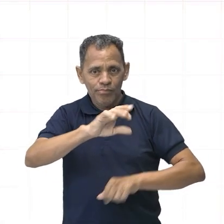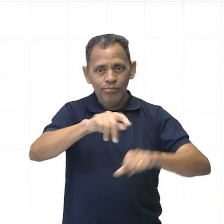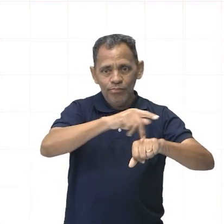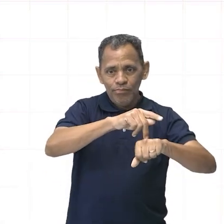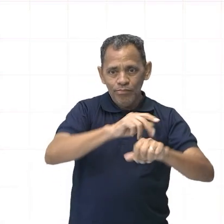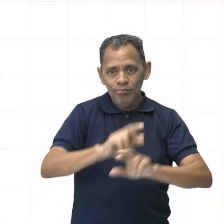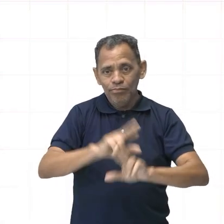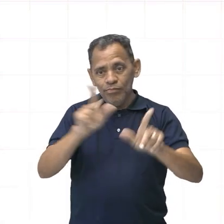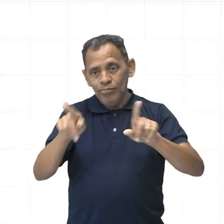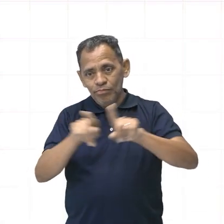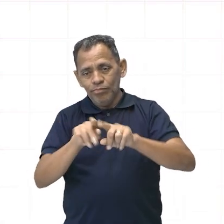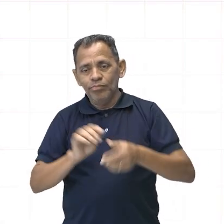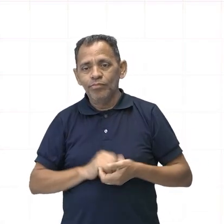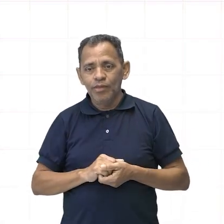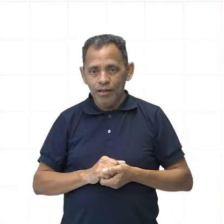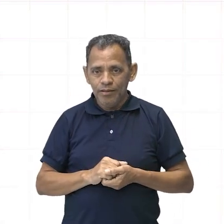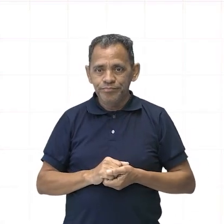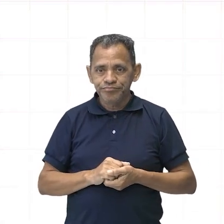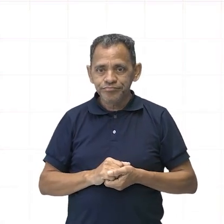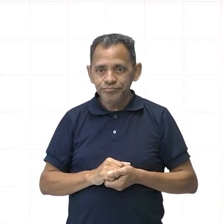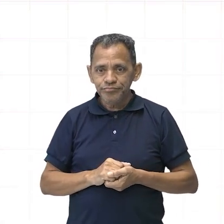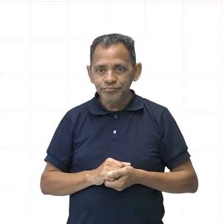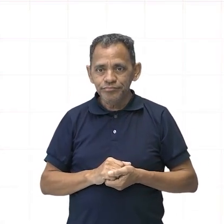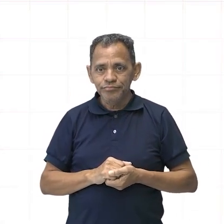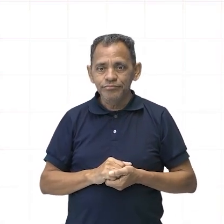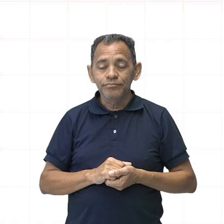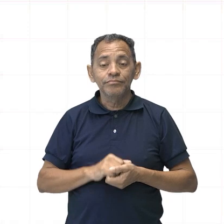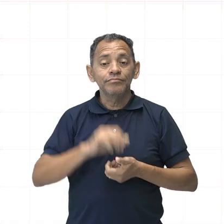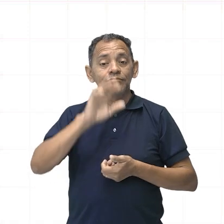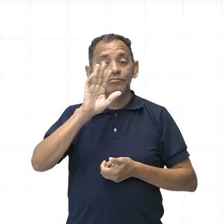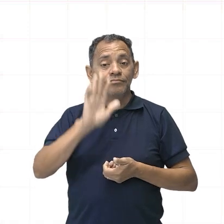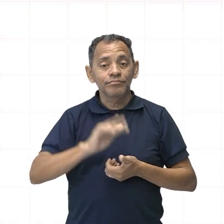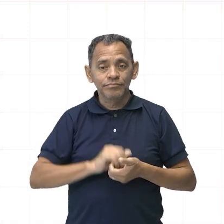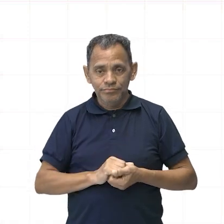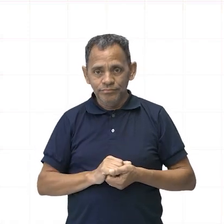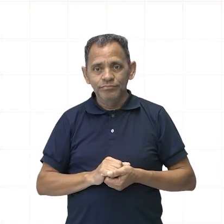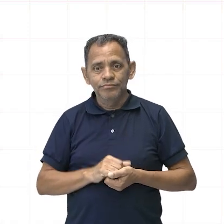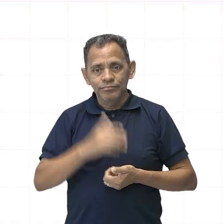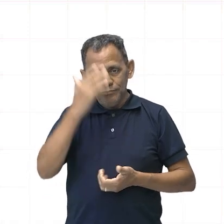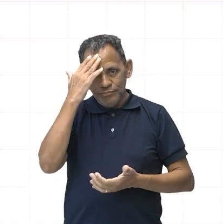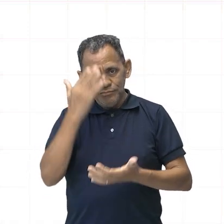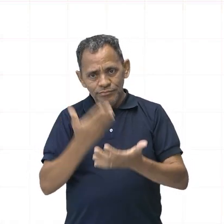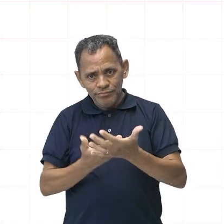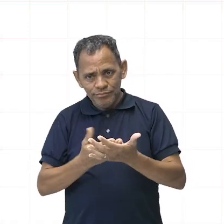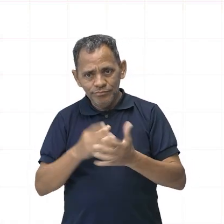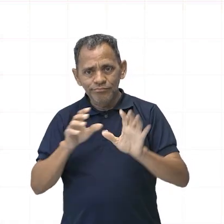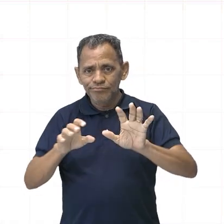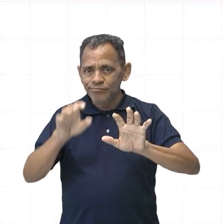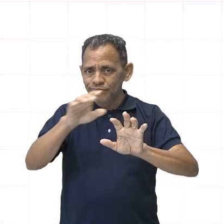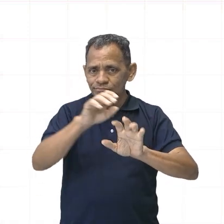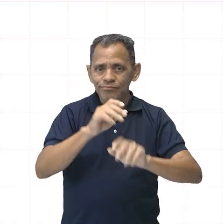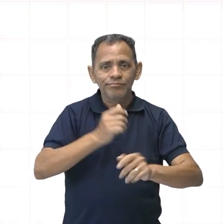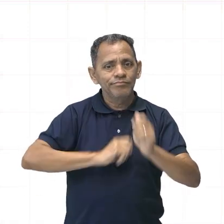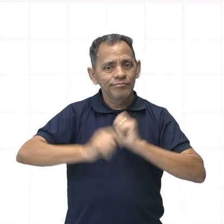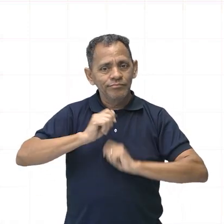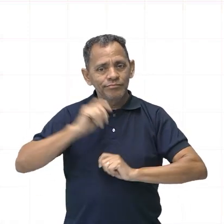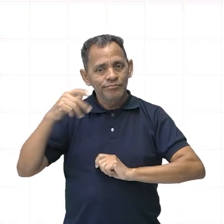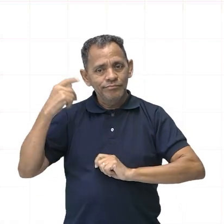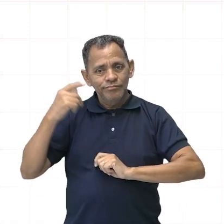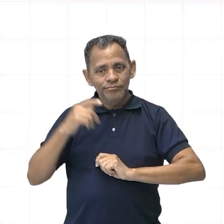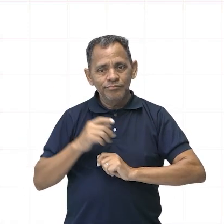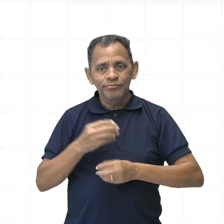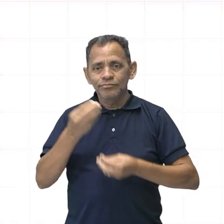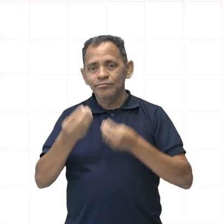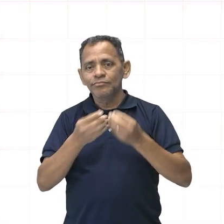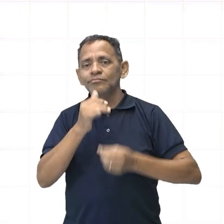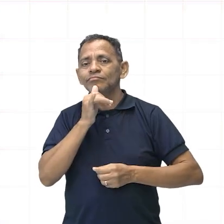vão estar parcialmente no continente asiático, porém, são consideradas em outra região econômica e política, como